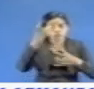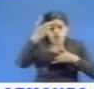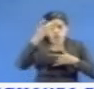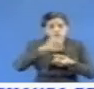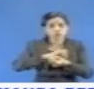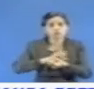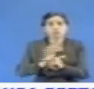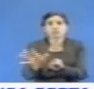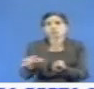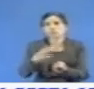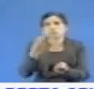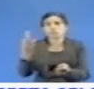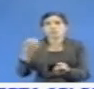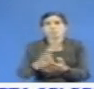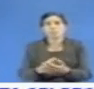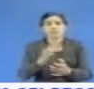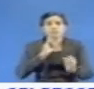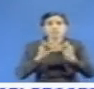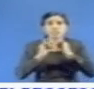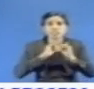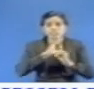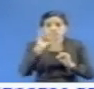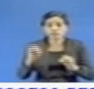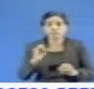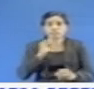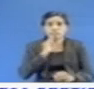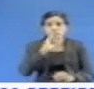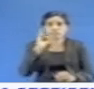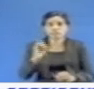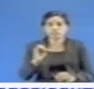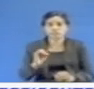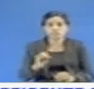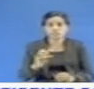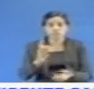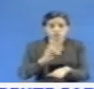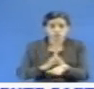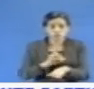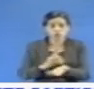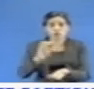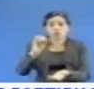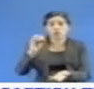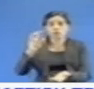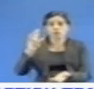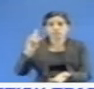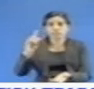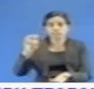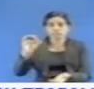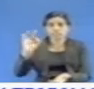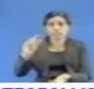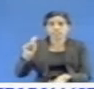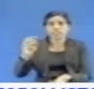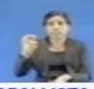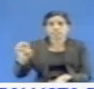E entrevista a diretora-geral Prestação de Serviço Ministério da Saúde, Odete Viegas, relata Lina Hotline, nesse